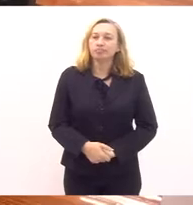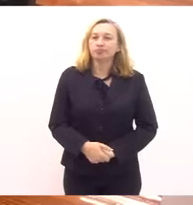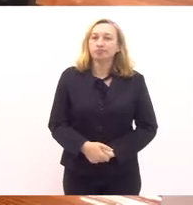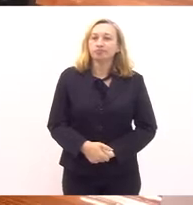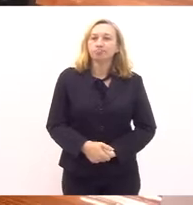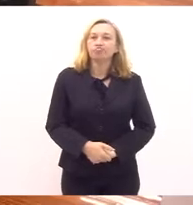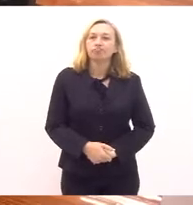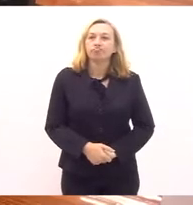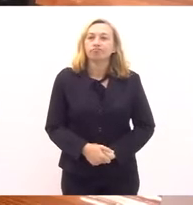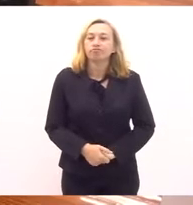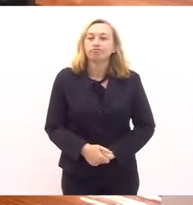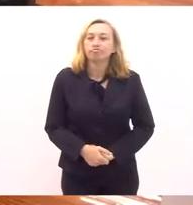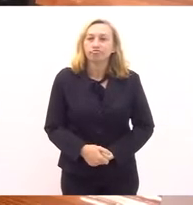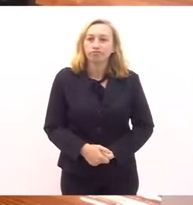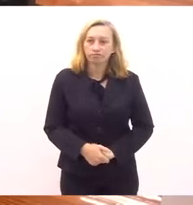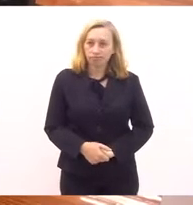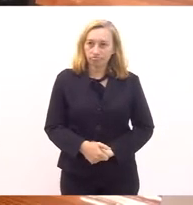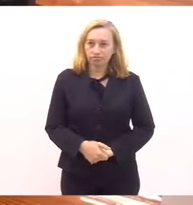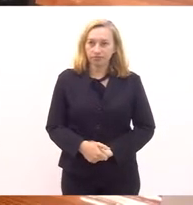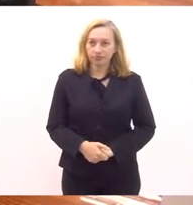Pedir para quem está aí no